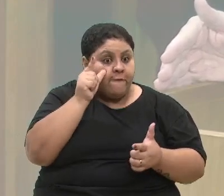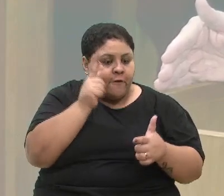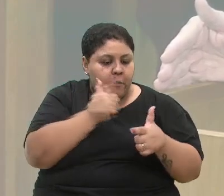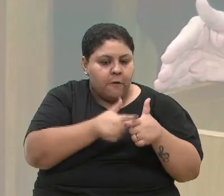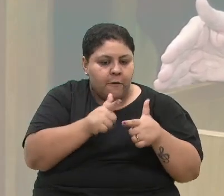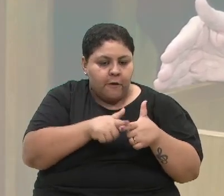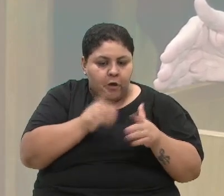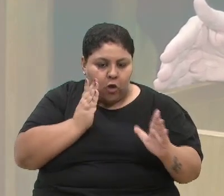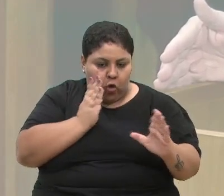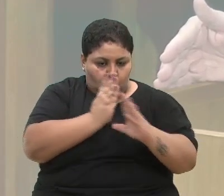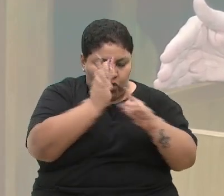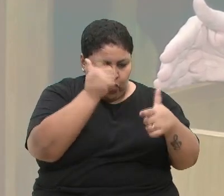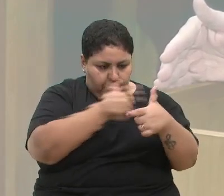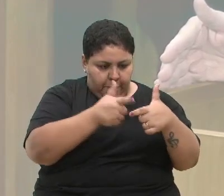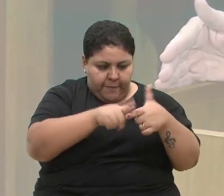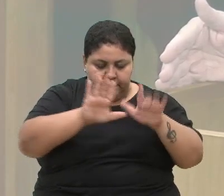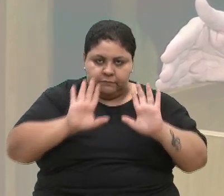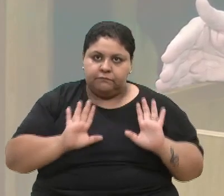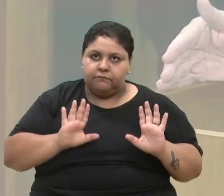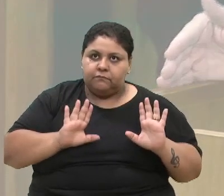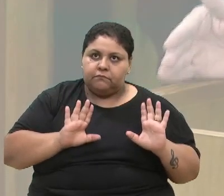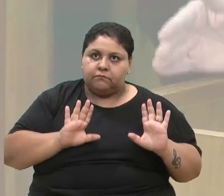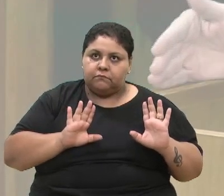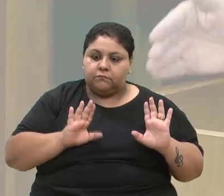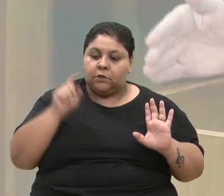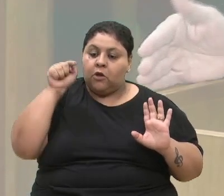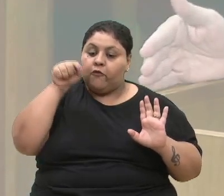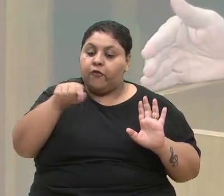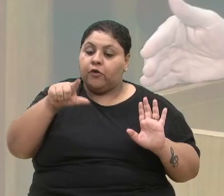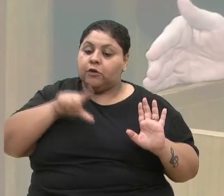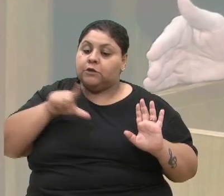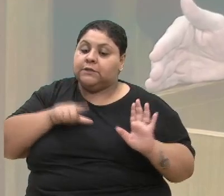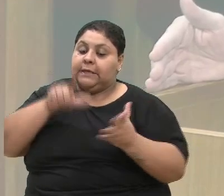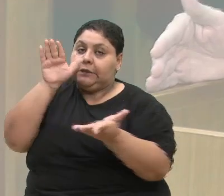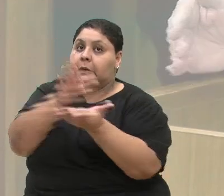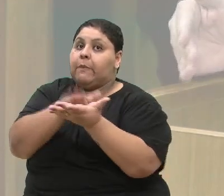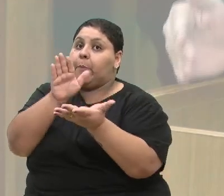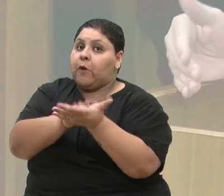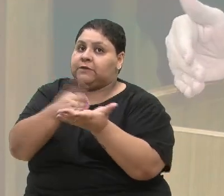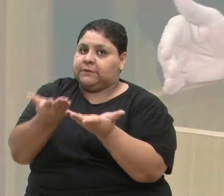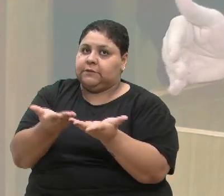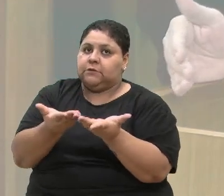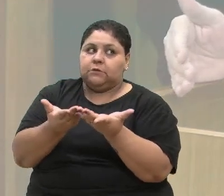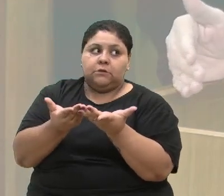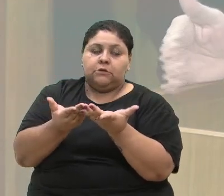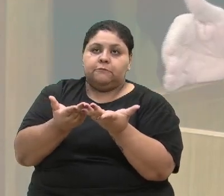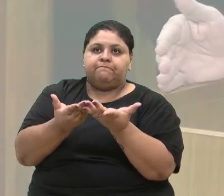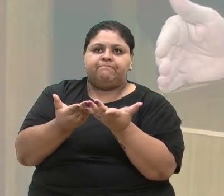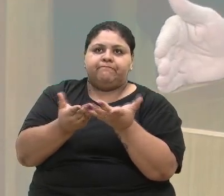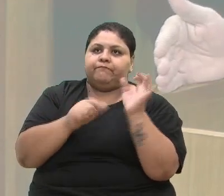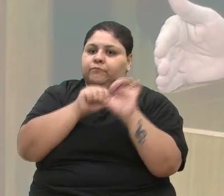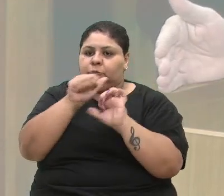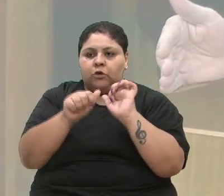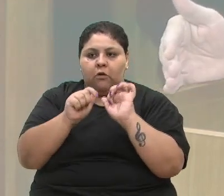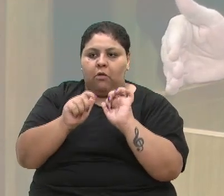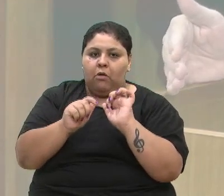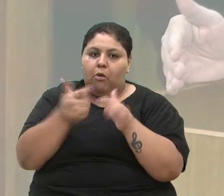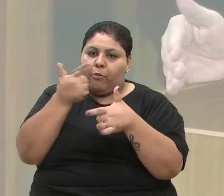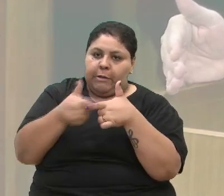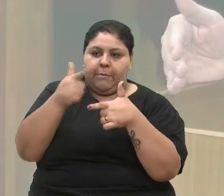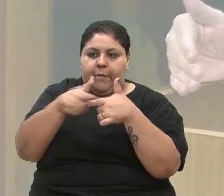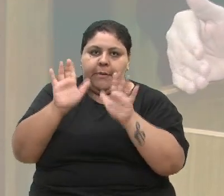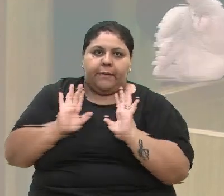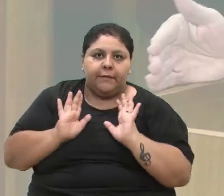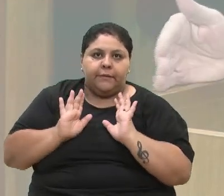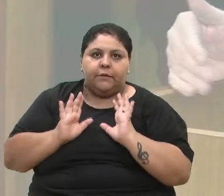Achando o problema ou identificando o problema, você tem que ter uma proposta, porque senão vira só falar problema.